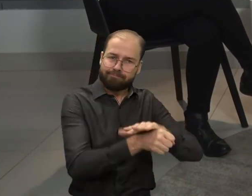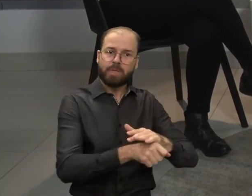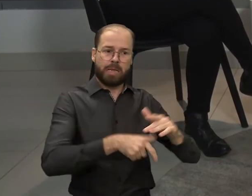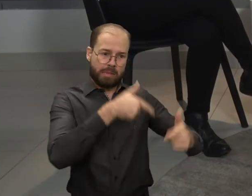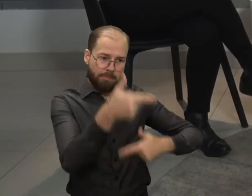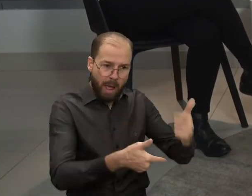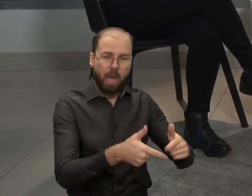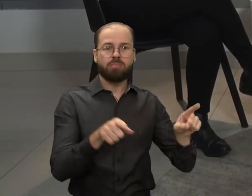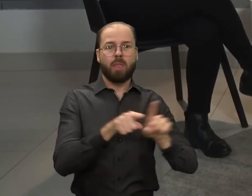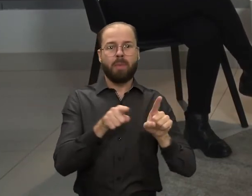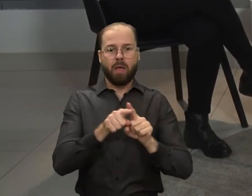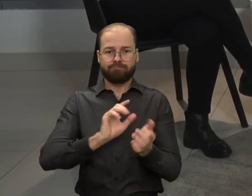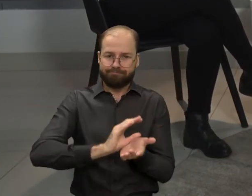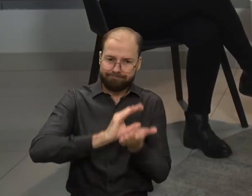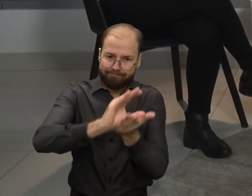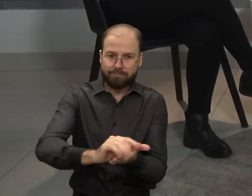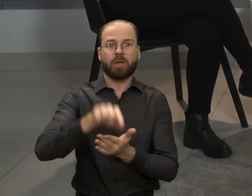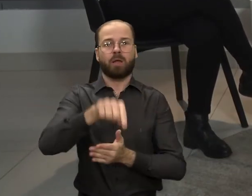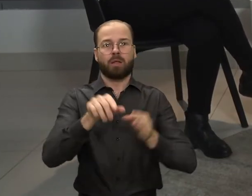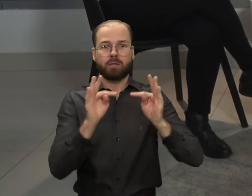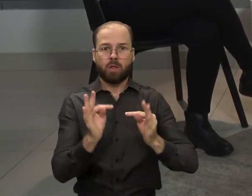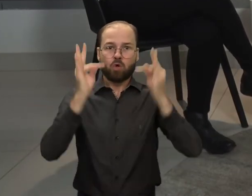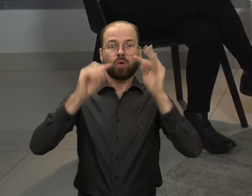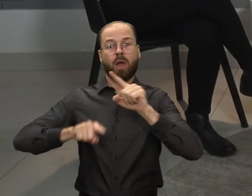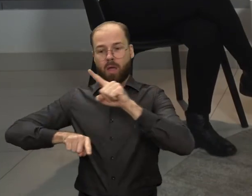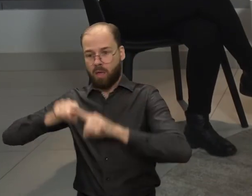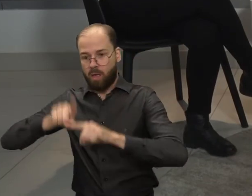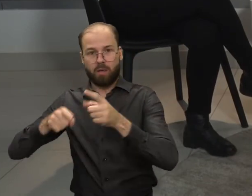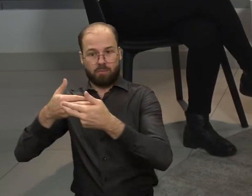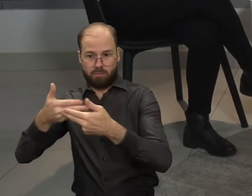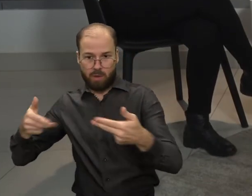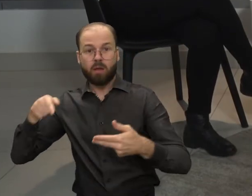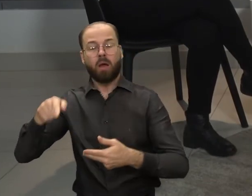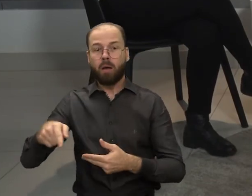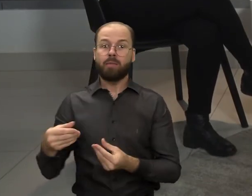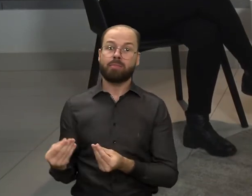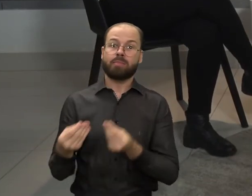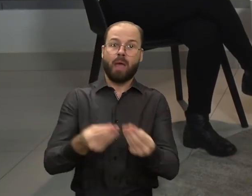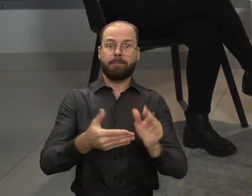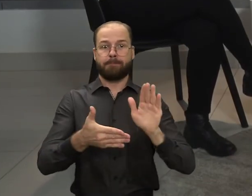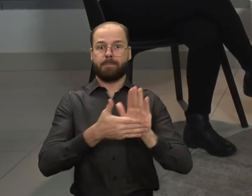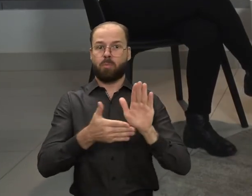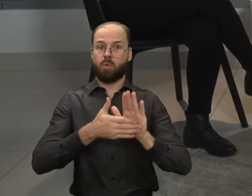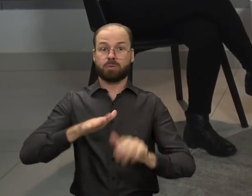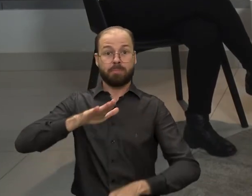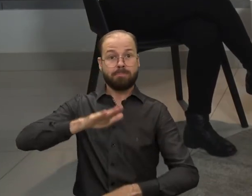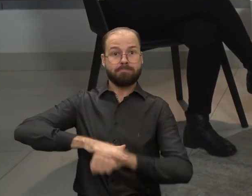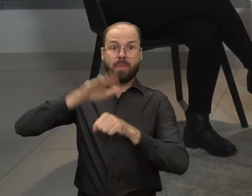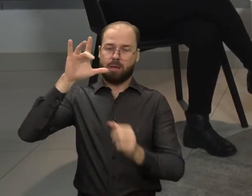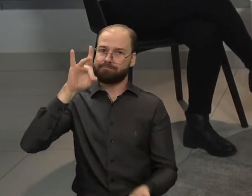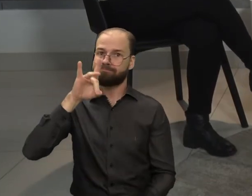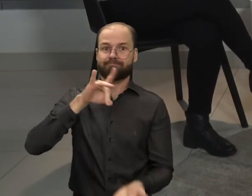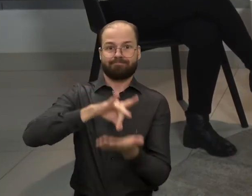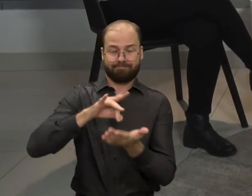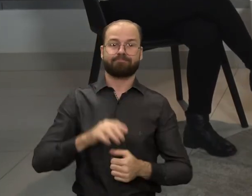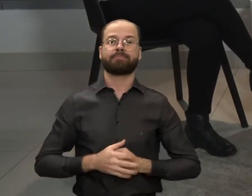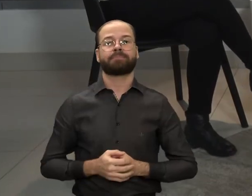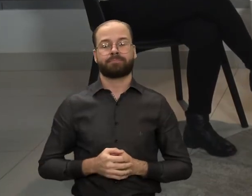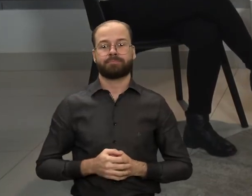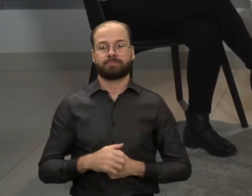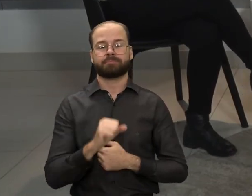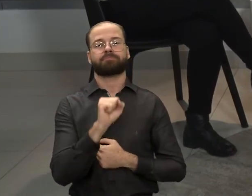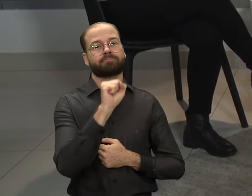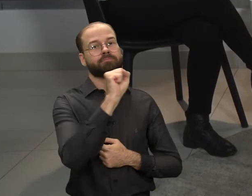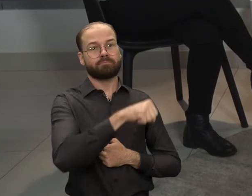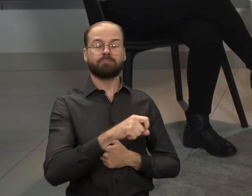equipamentos, para que a gente pudesse realmente implementar propostas mais concretas? Sim, a